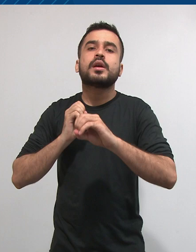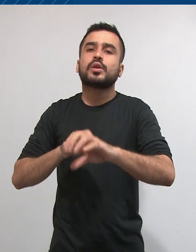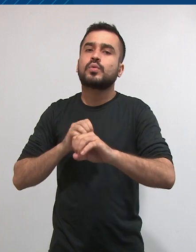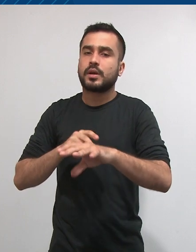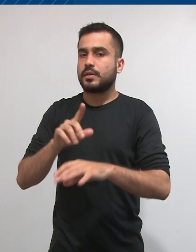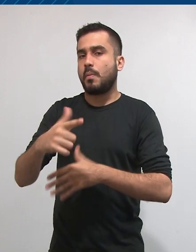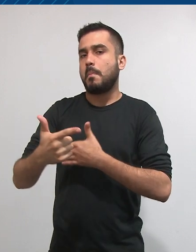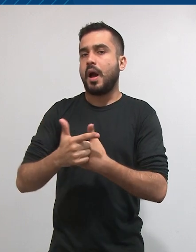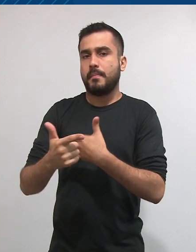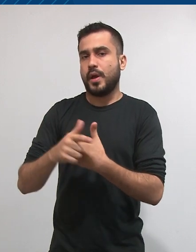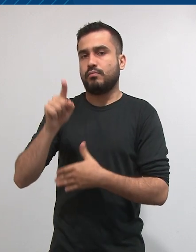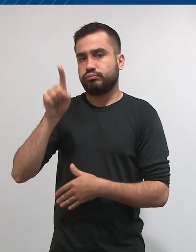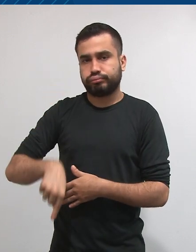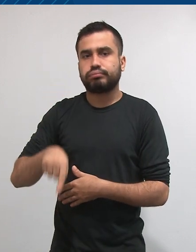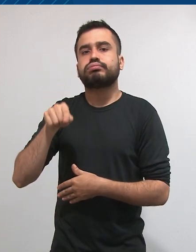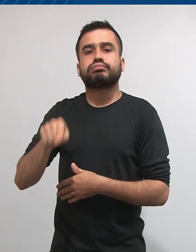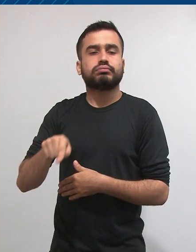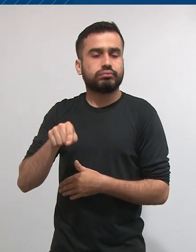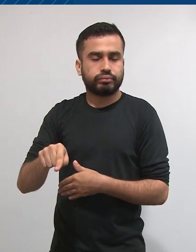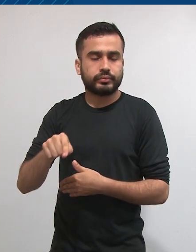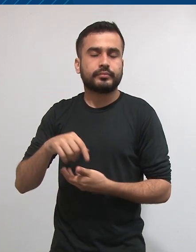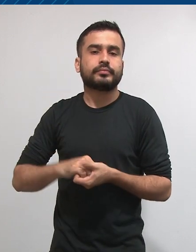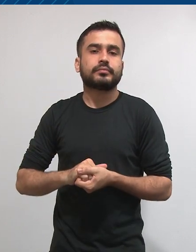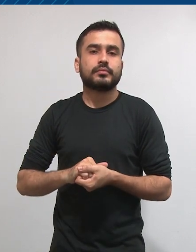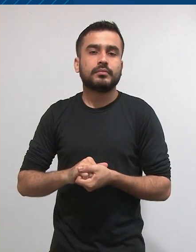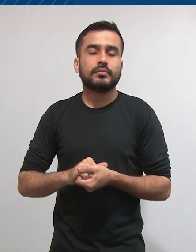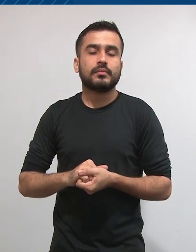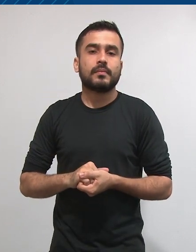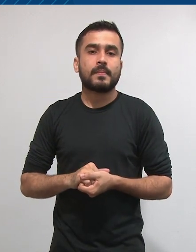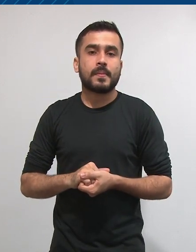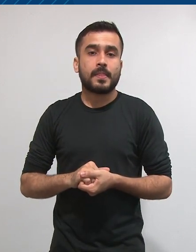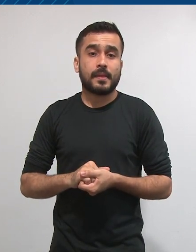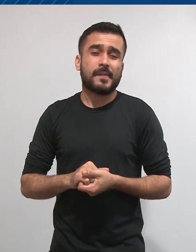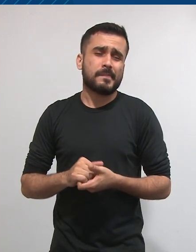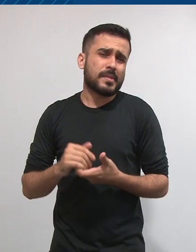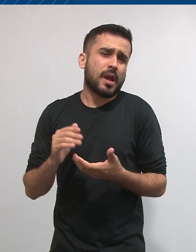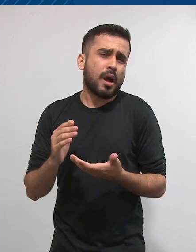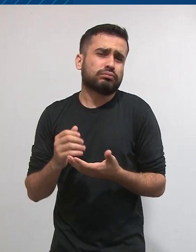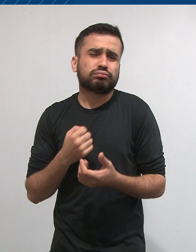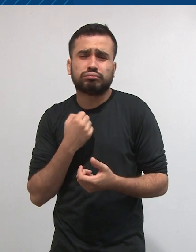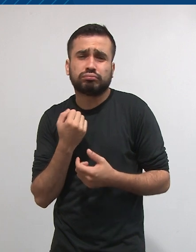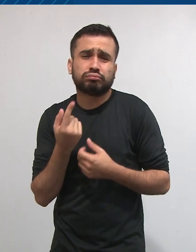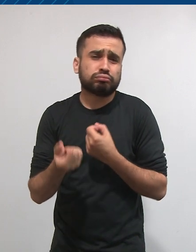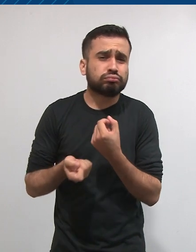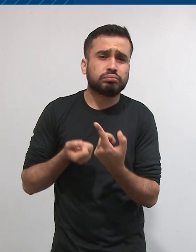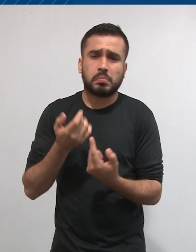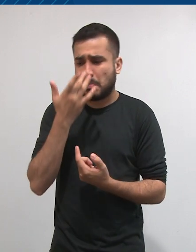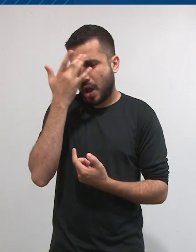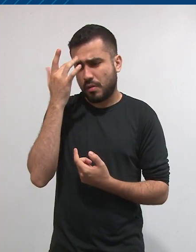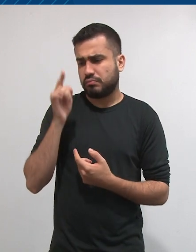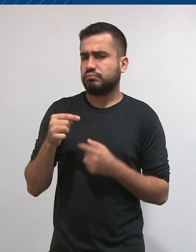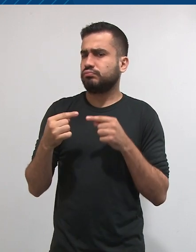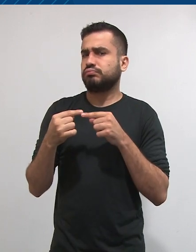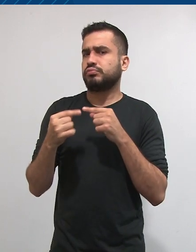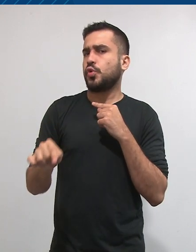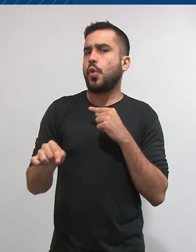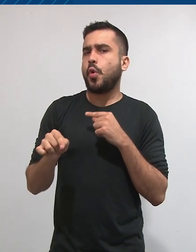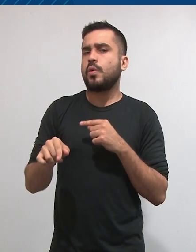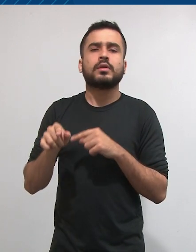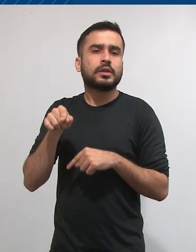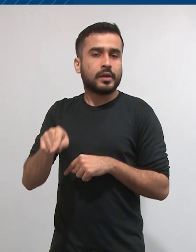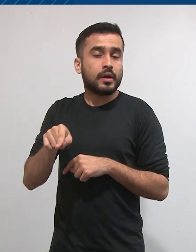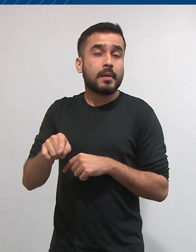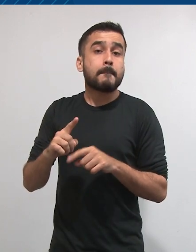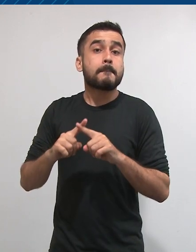tem esta função. E há uma controvérsia, muitos não concordam com ele, mas para ele é